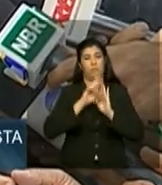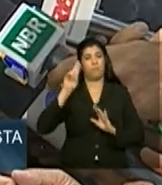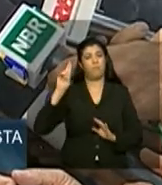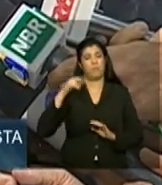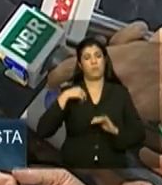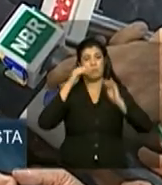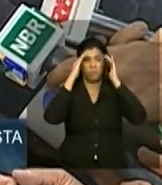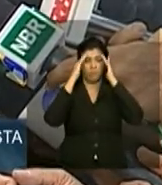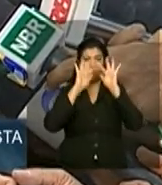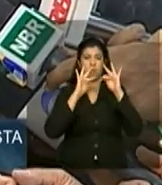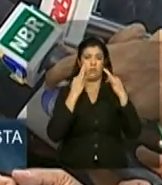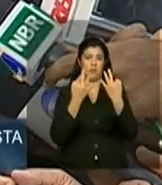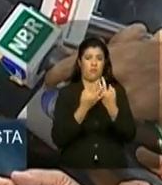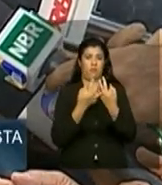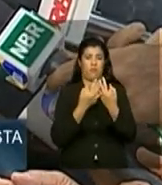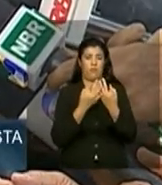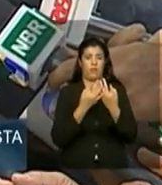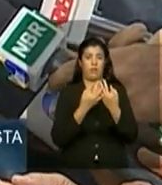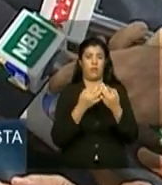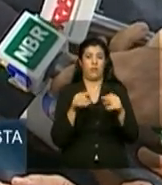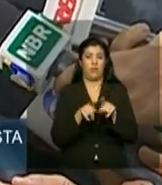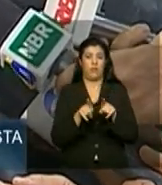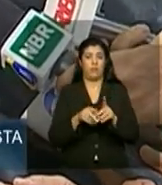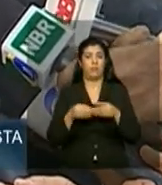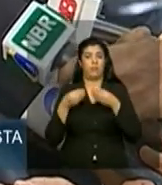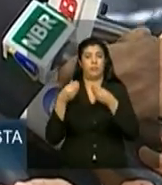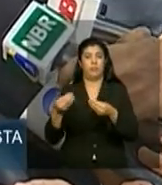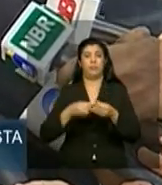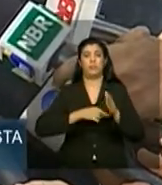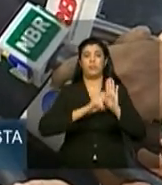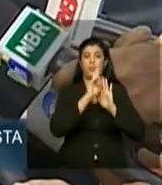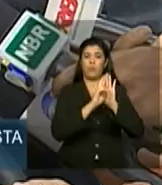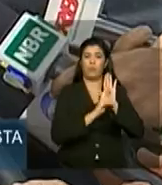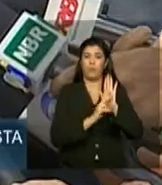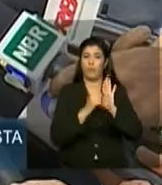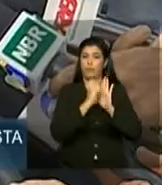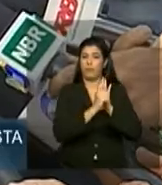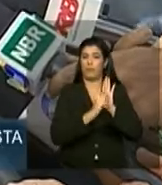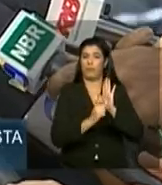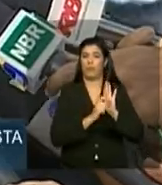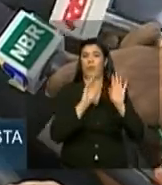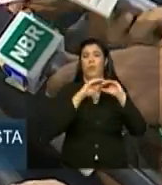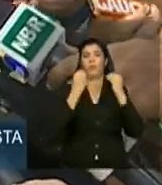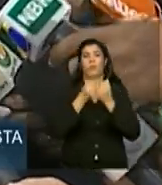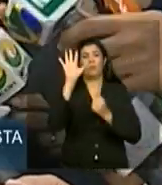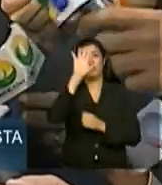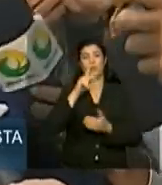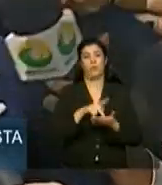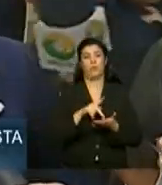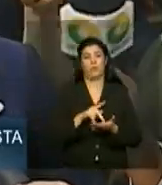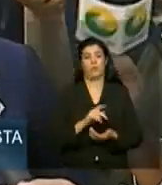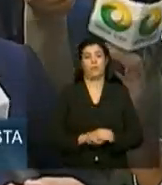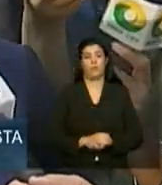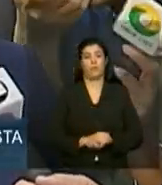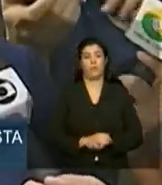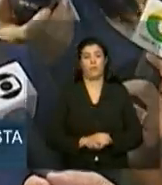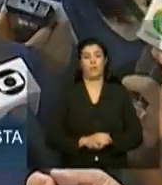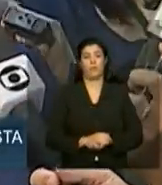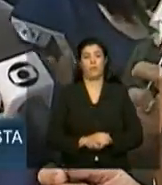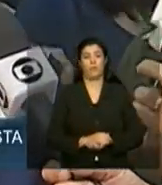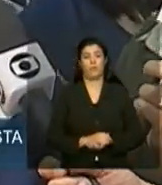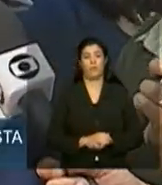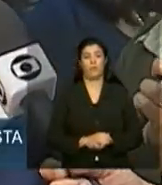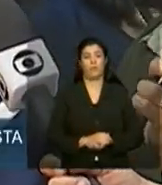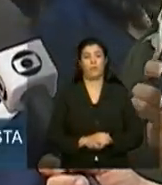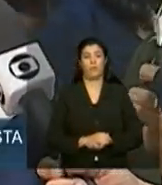família do ex-presidente João Goulart, e será entregue integralmente à Comissão Nacional da Verdade. Pois é, ministro, mas como é que fica agora? Se